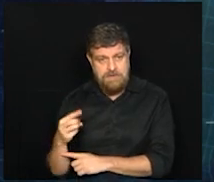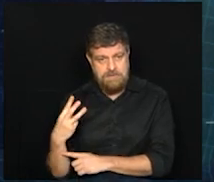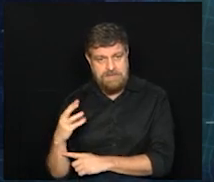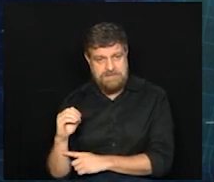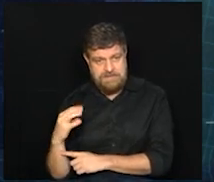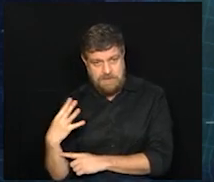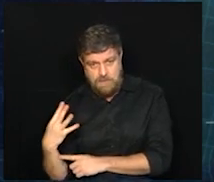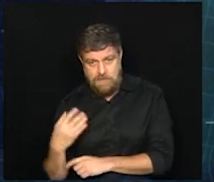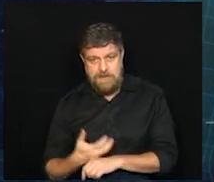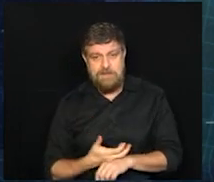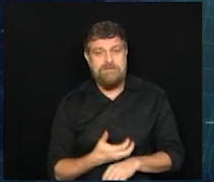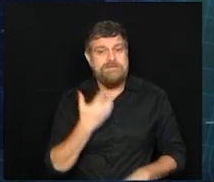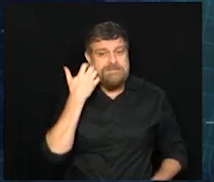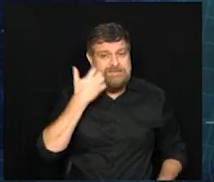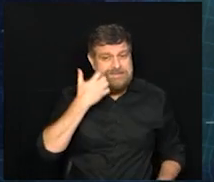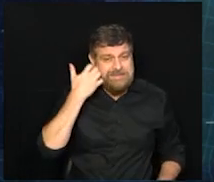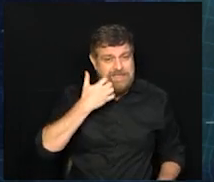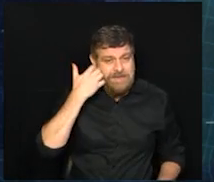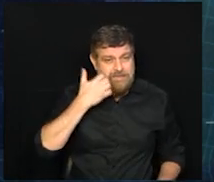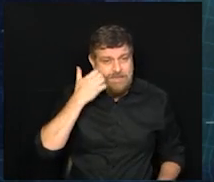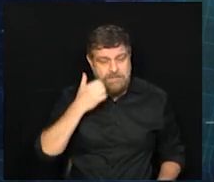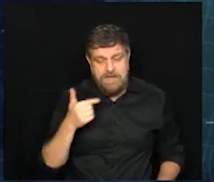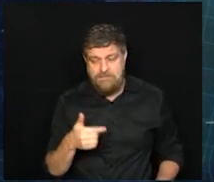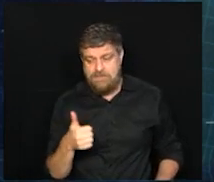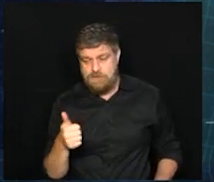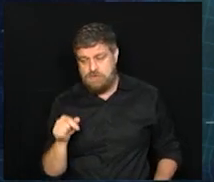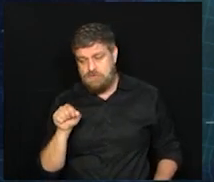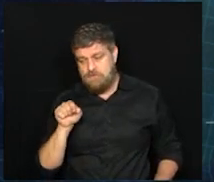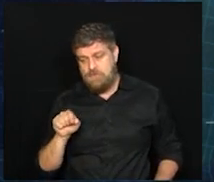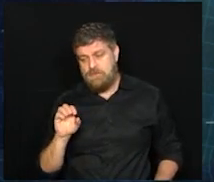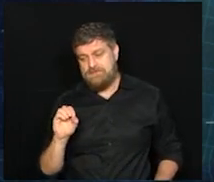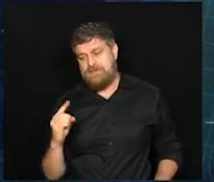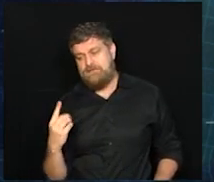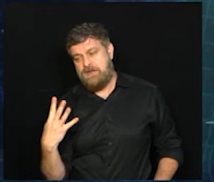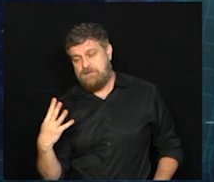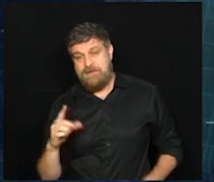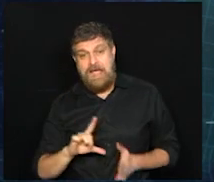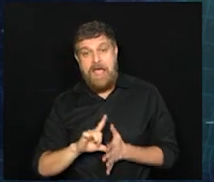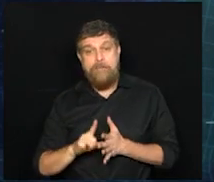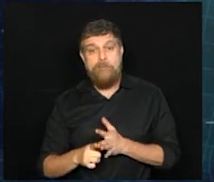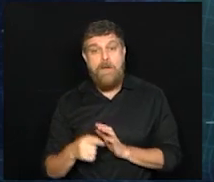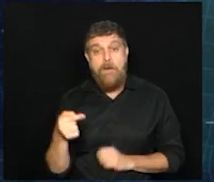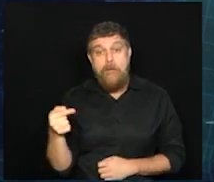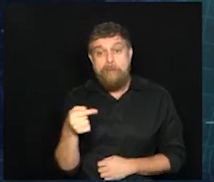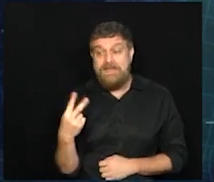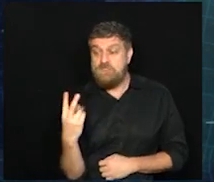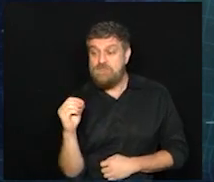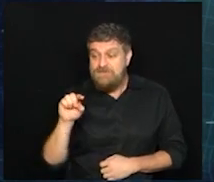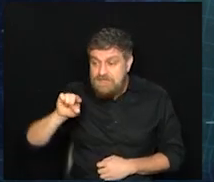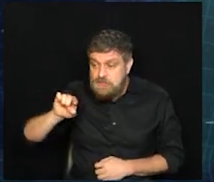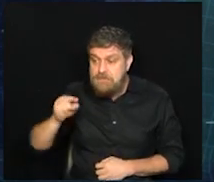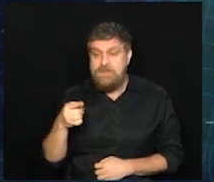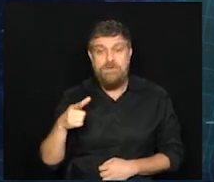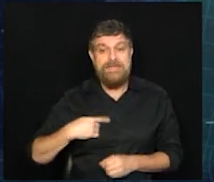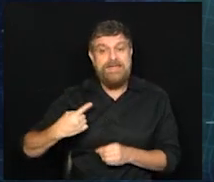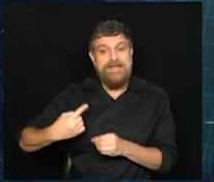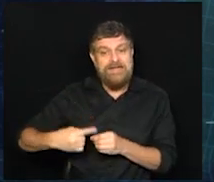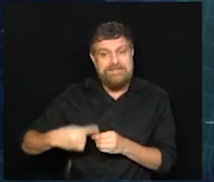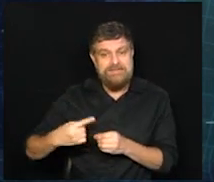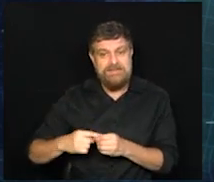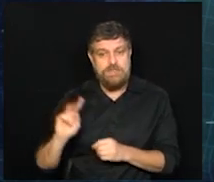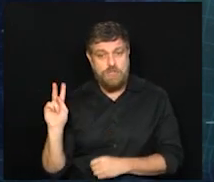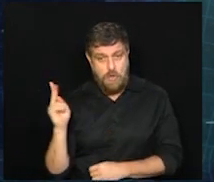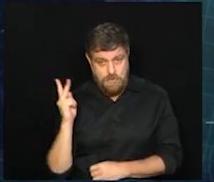24.304. Santa Bárbara do Oeste, 21.014. Agora, com menos de 20 mil casos da doença,